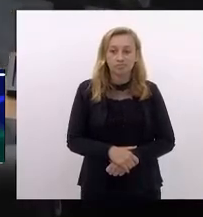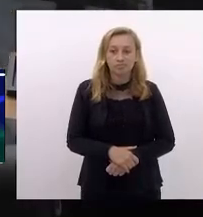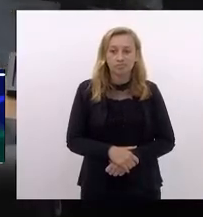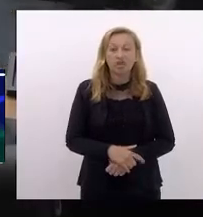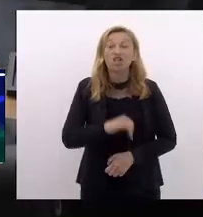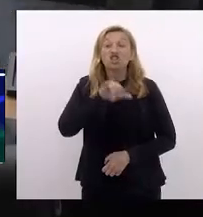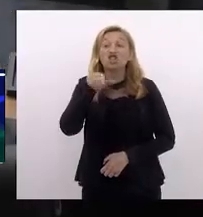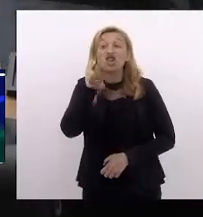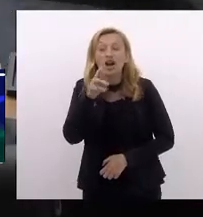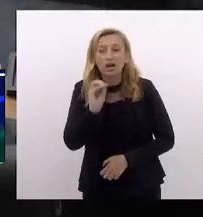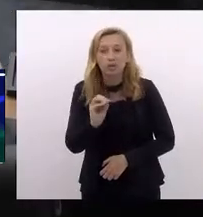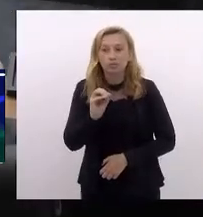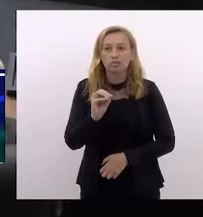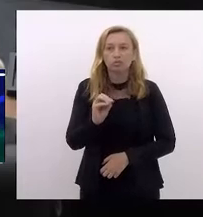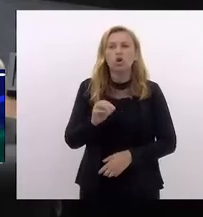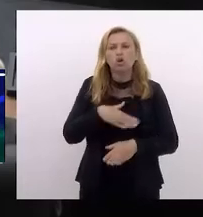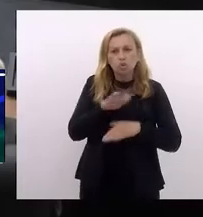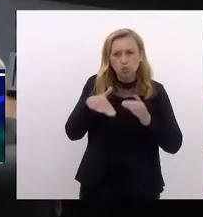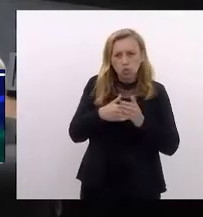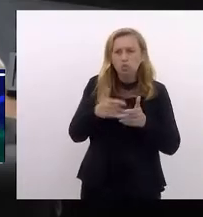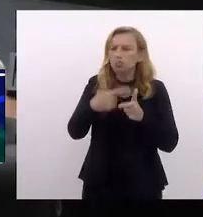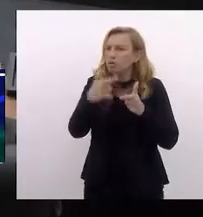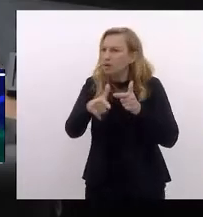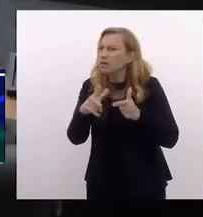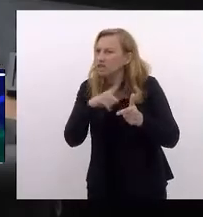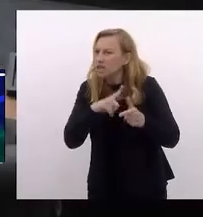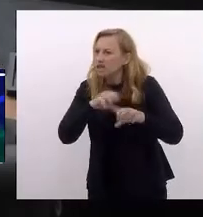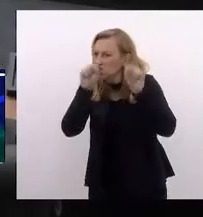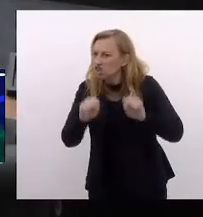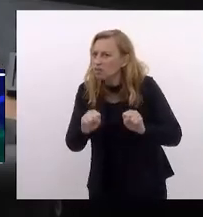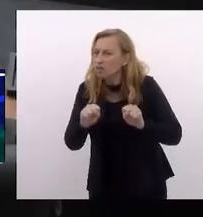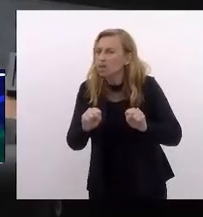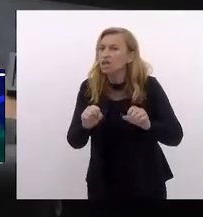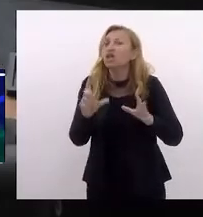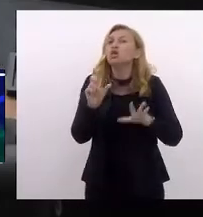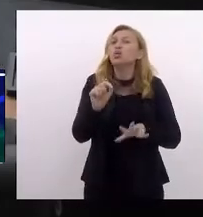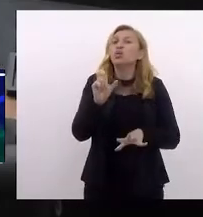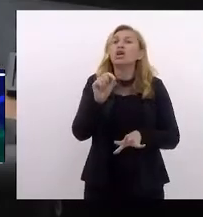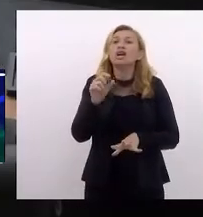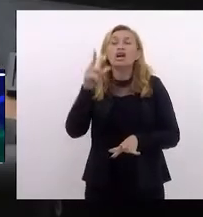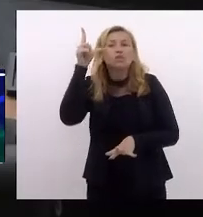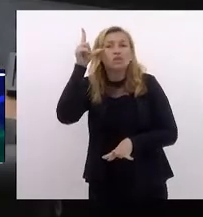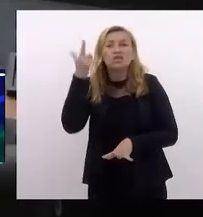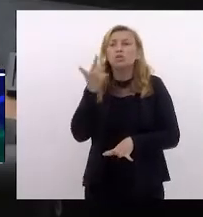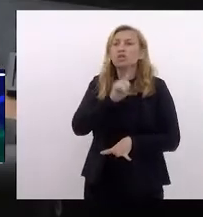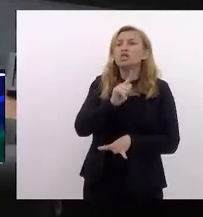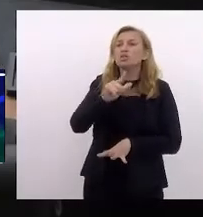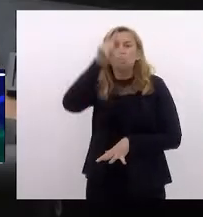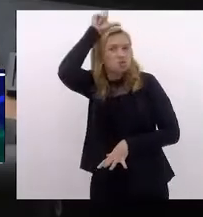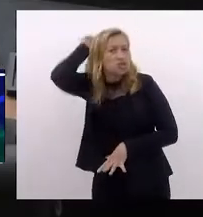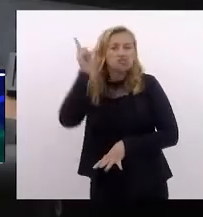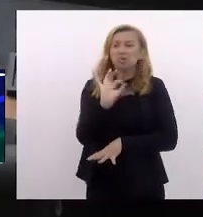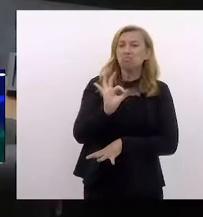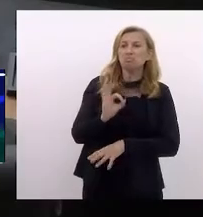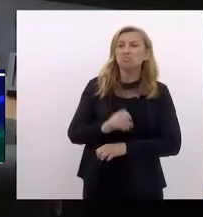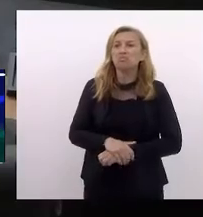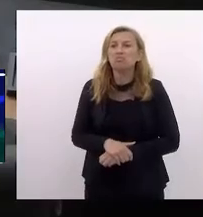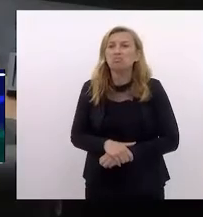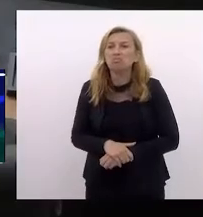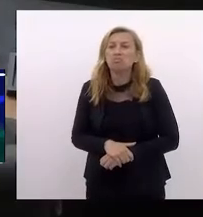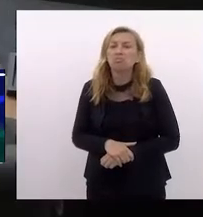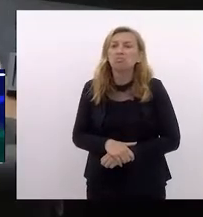e o Jairo são todos os terminais são problemas então porque é que a Lúcia conseguiu voltar e luz não conseguiu